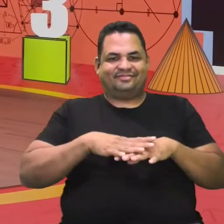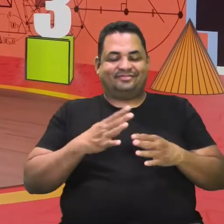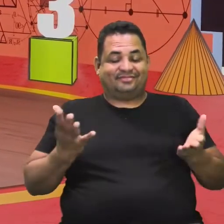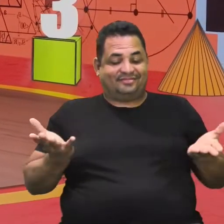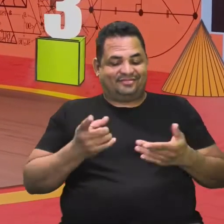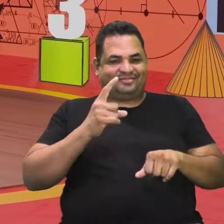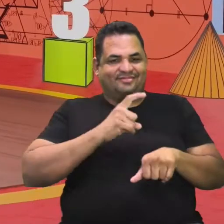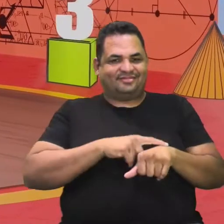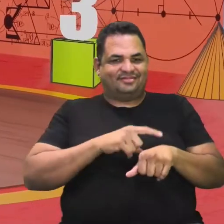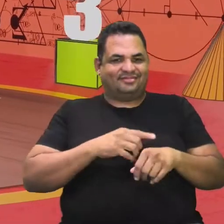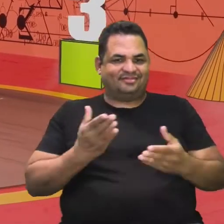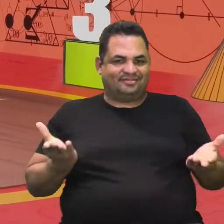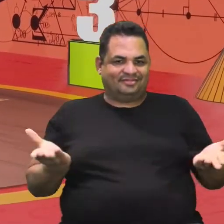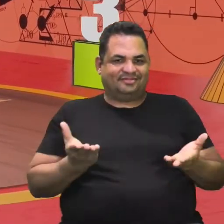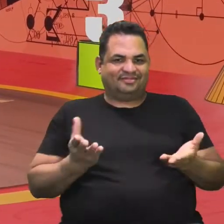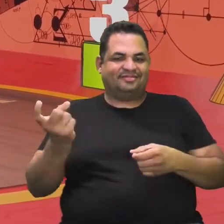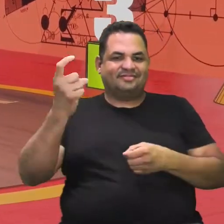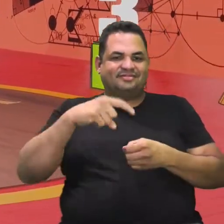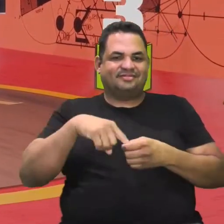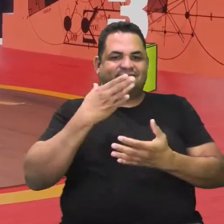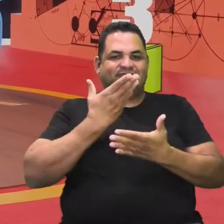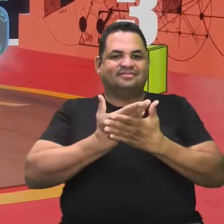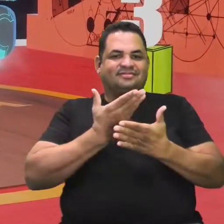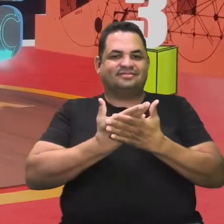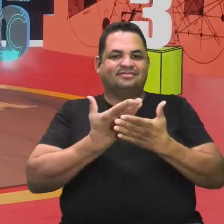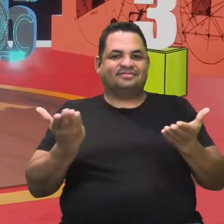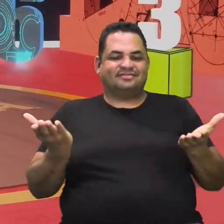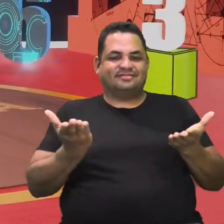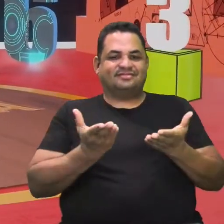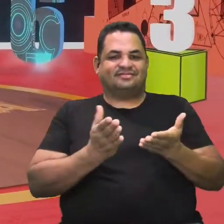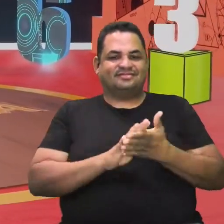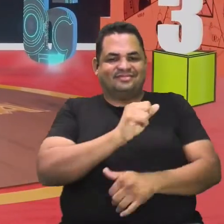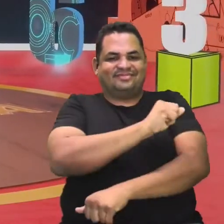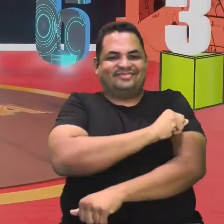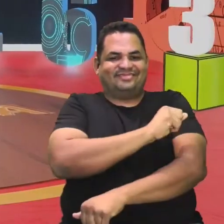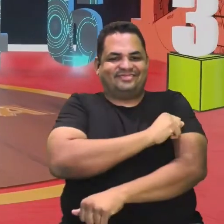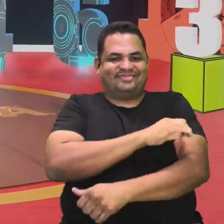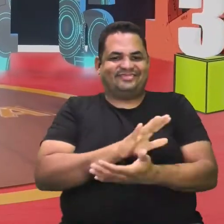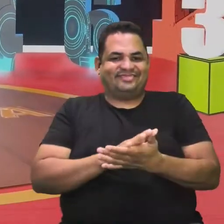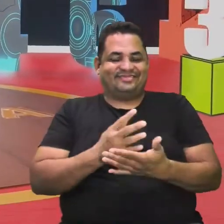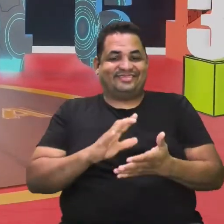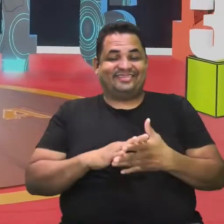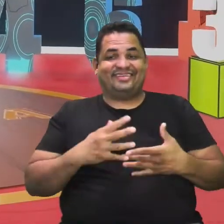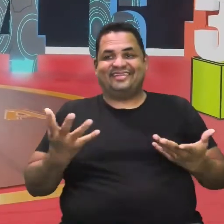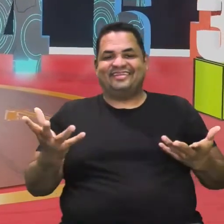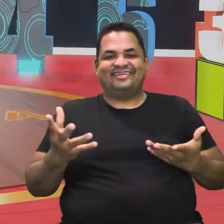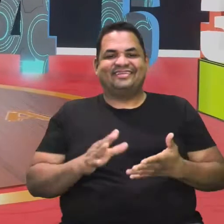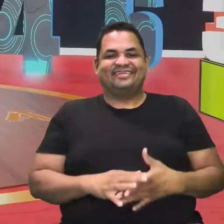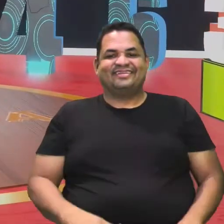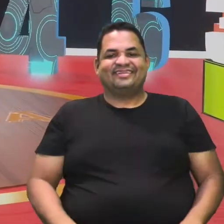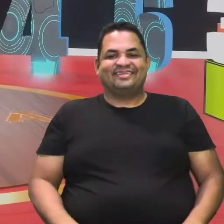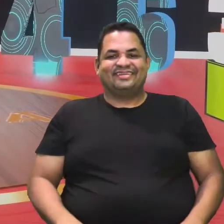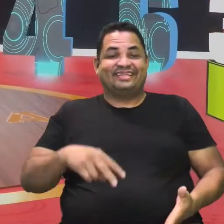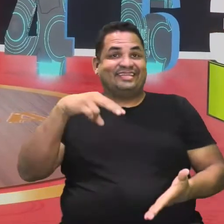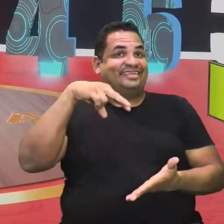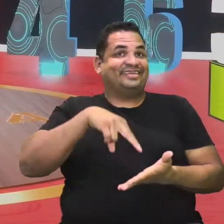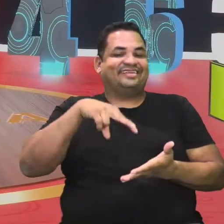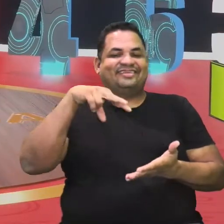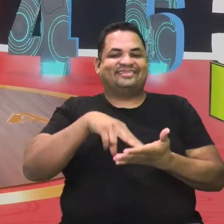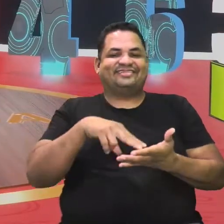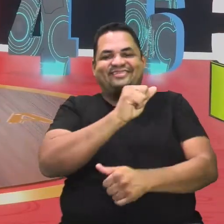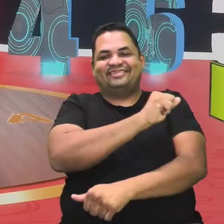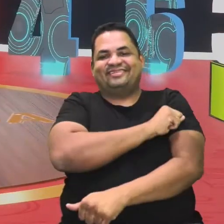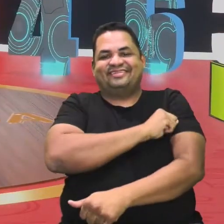Matemática na área e assim a gente volta para mais uma aula e a galera adora, vai ao delírio, não é verdade, professor Maurício?